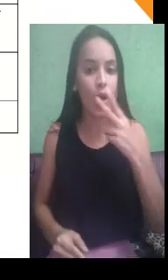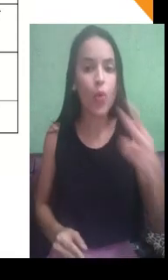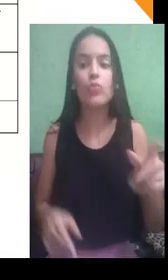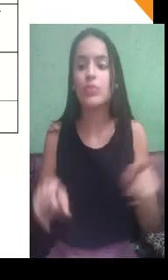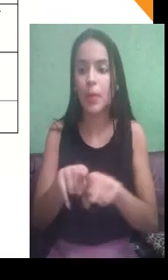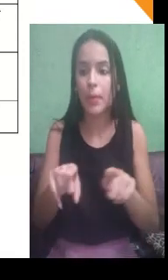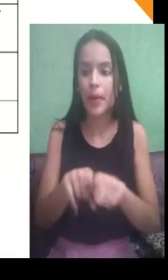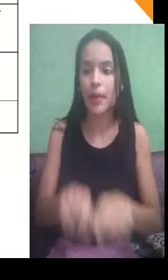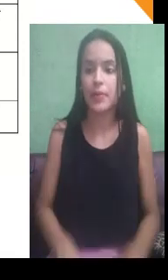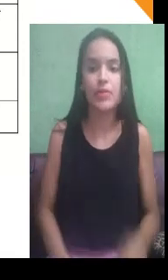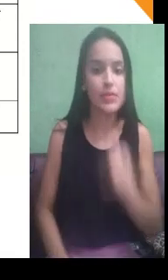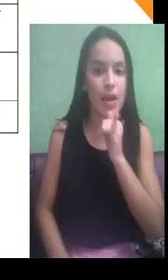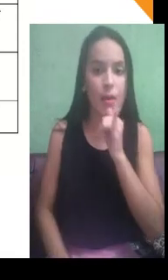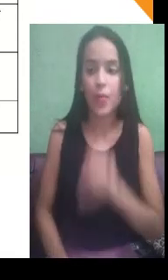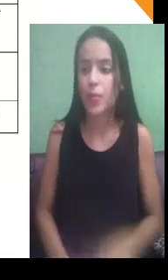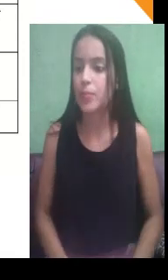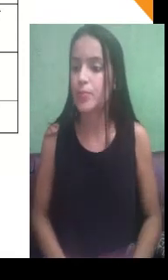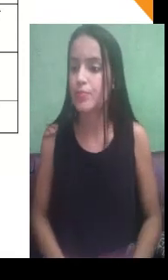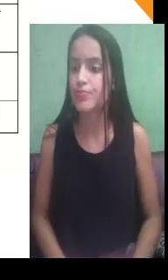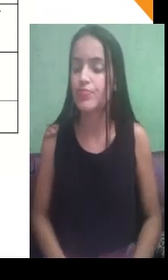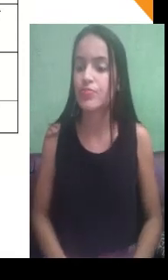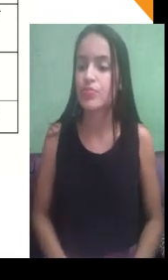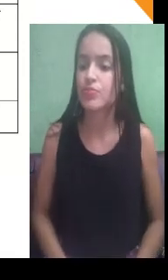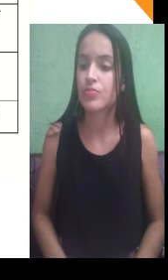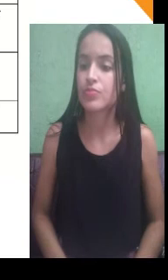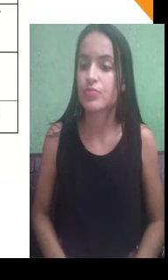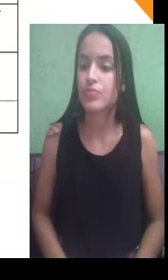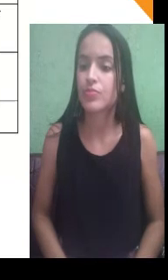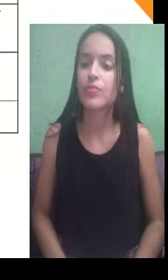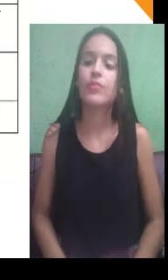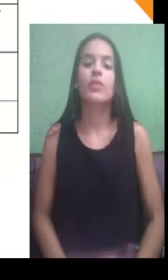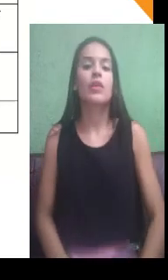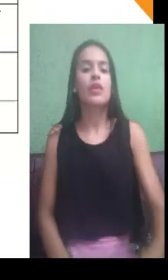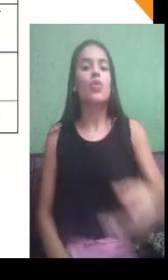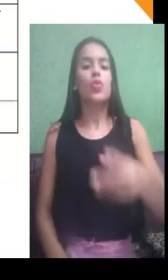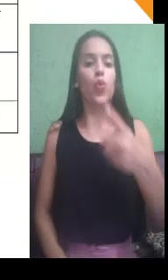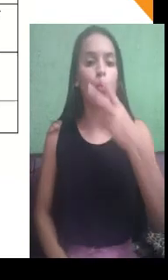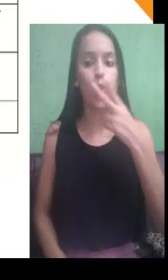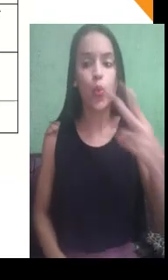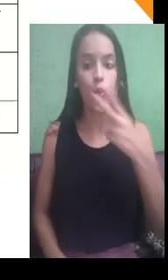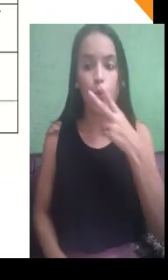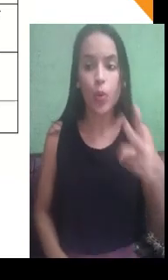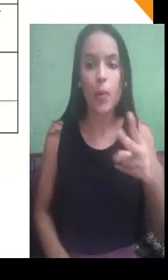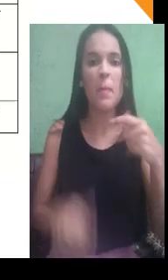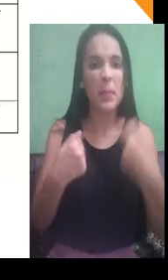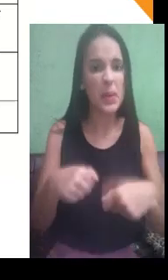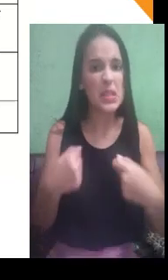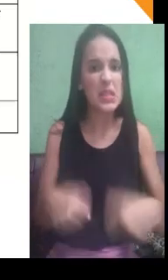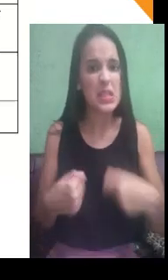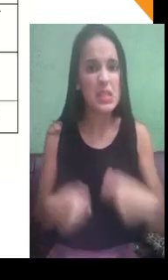aqui é transmitir uma informação, expor fatos sobre o cigarro. Não há impensionalidade alguma de